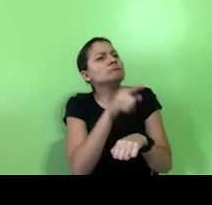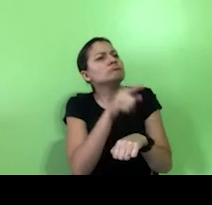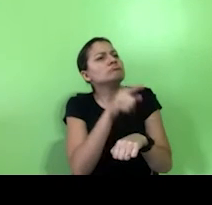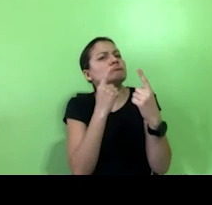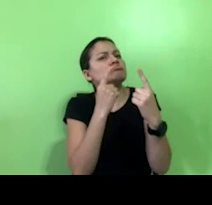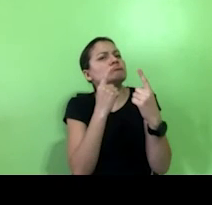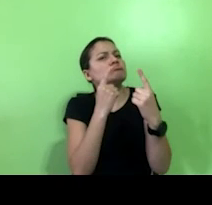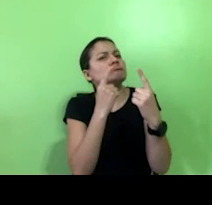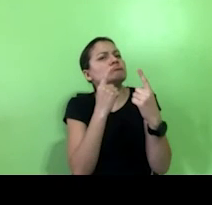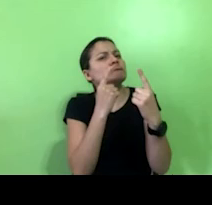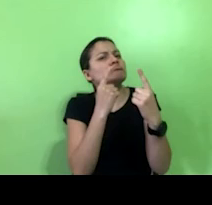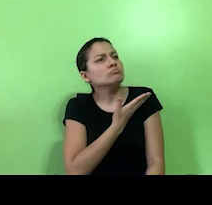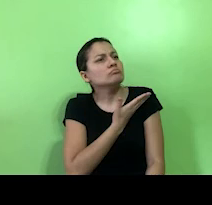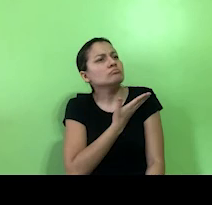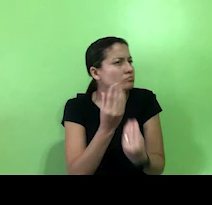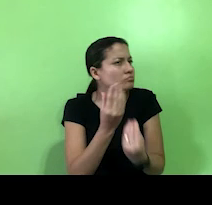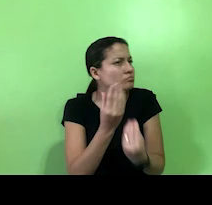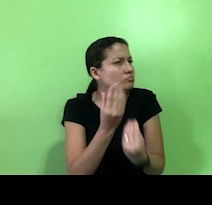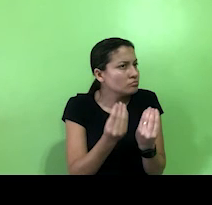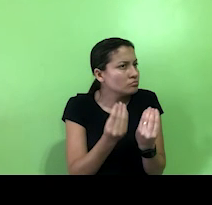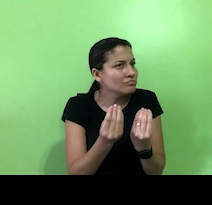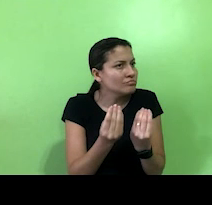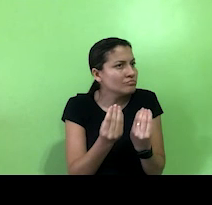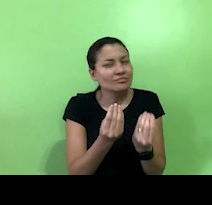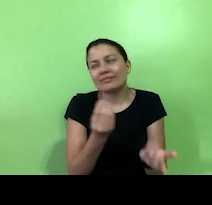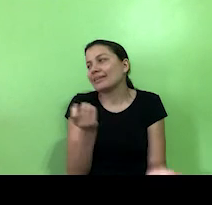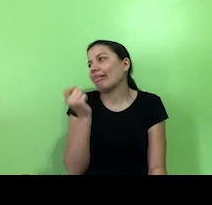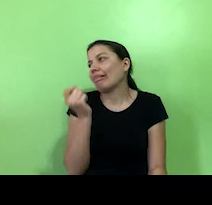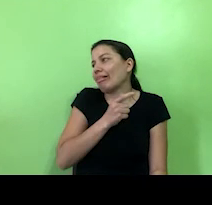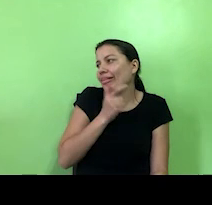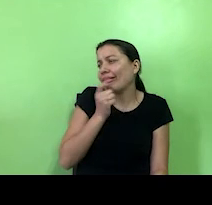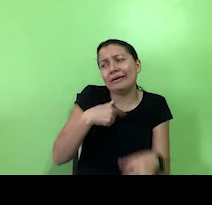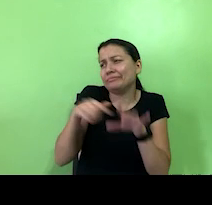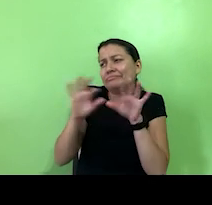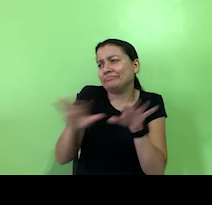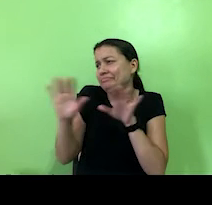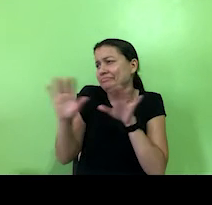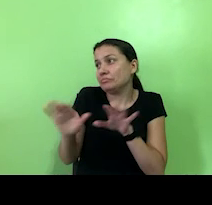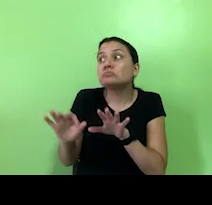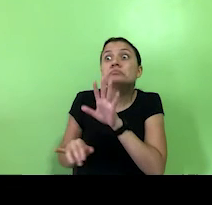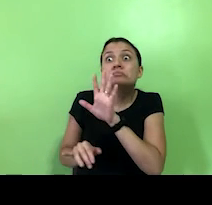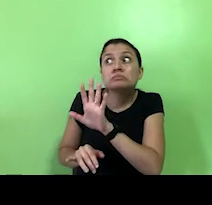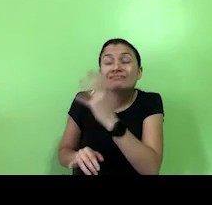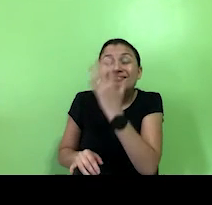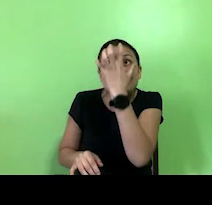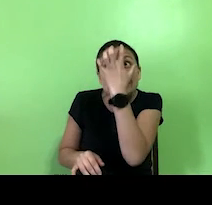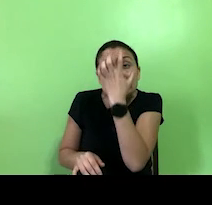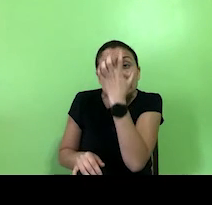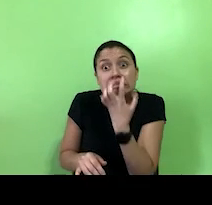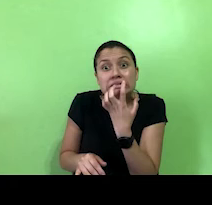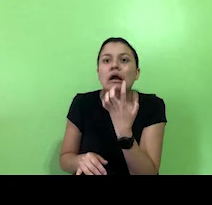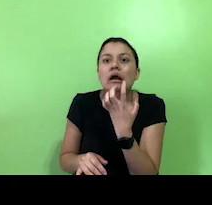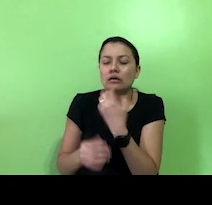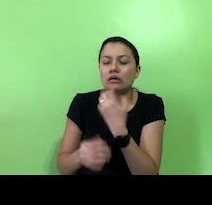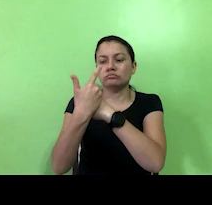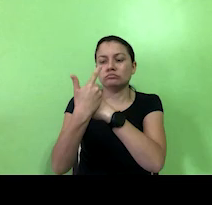teus amigos? Aí eles, olha, quando é zoeira, eu digito mesmo, mas quando é algo sério, eu mando um vídeo,